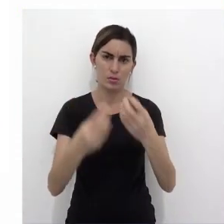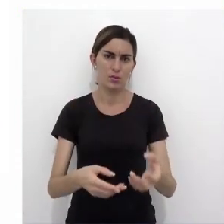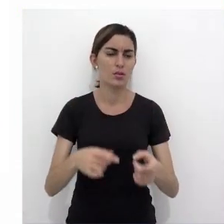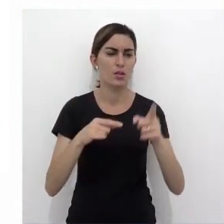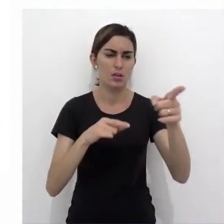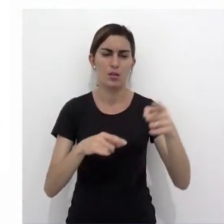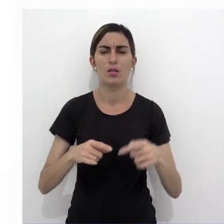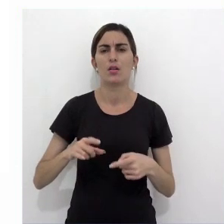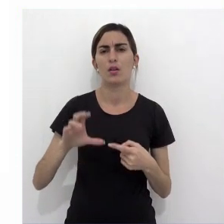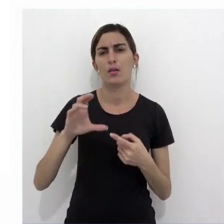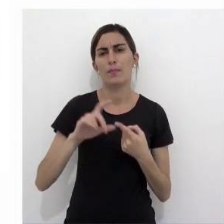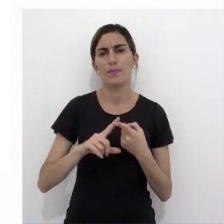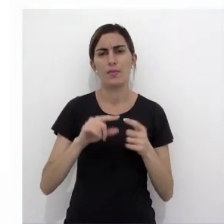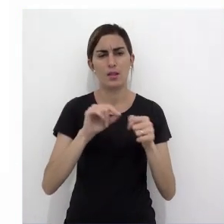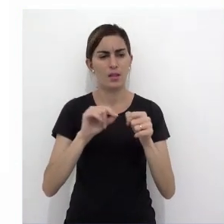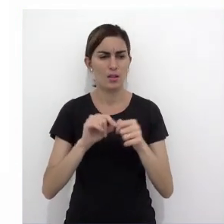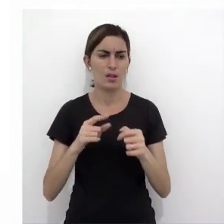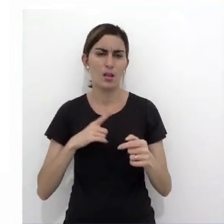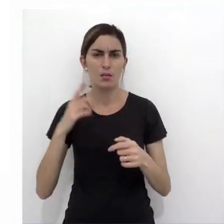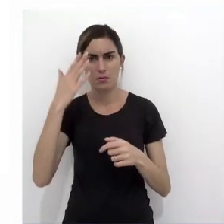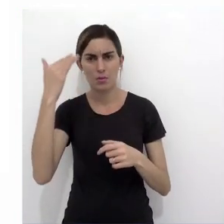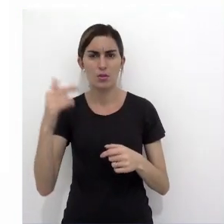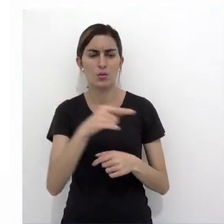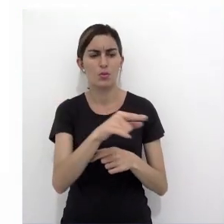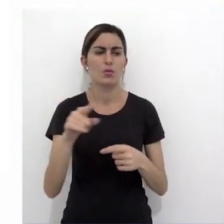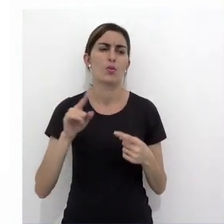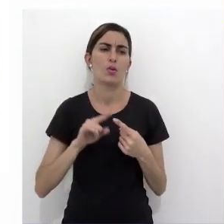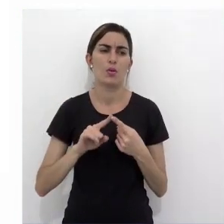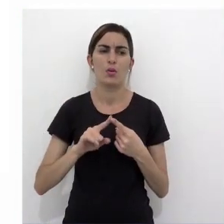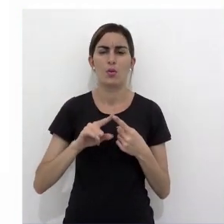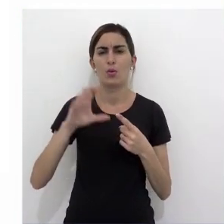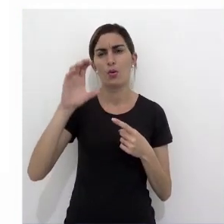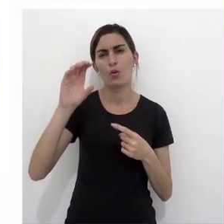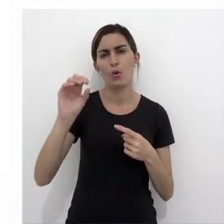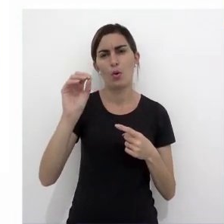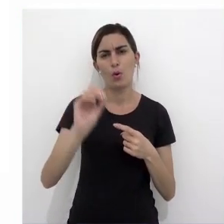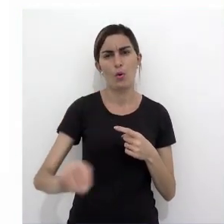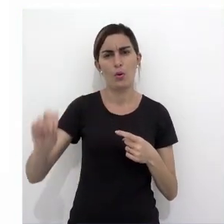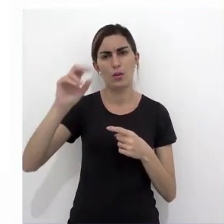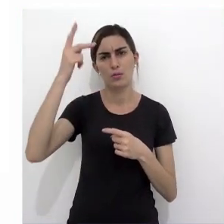colonato obteve sucesso. Foi no Oeste Paulista, por volta de